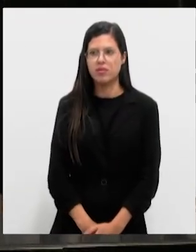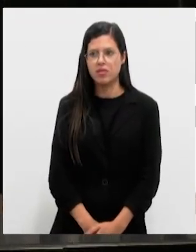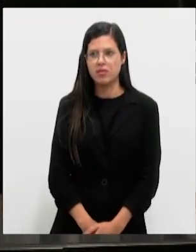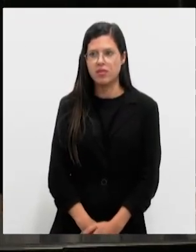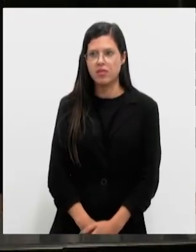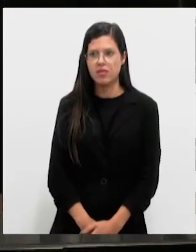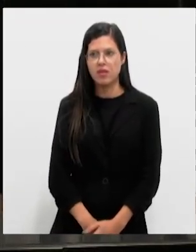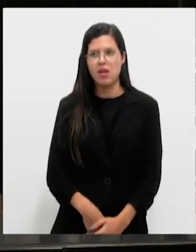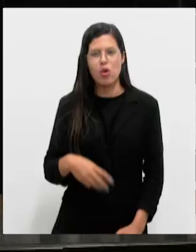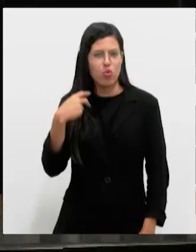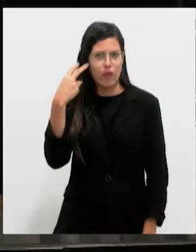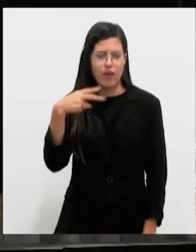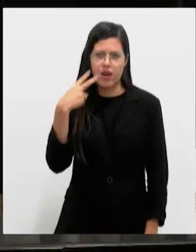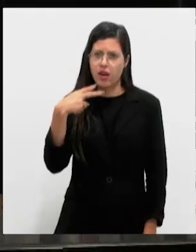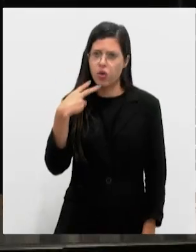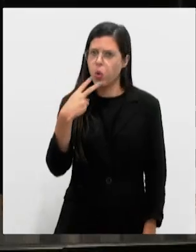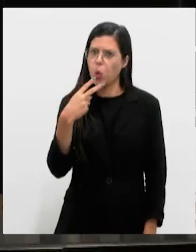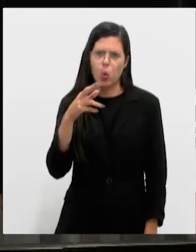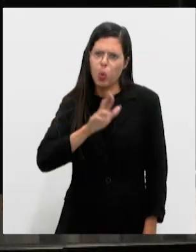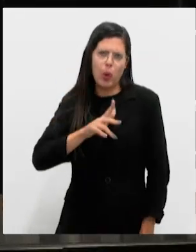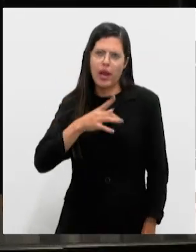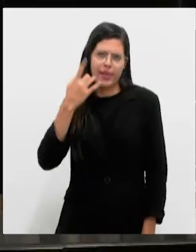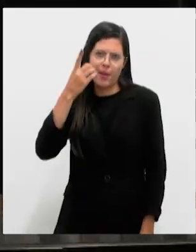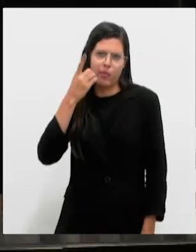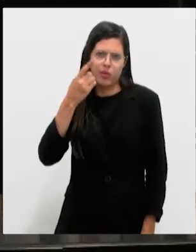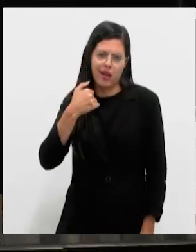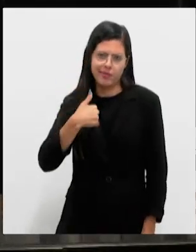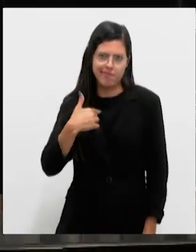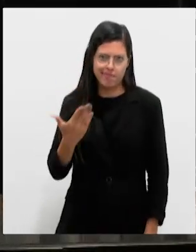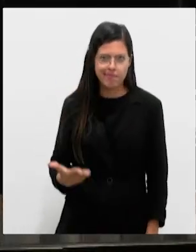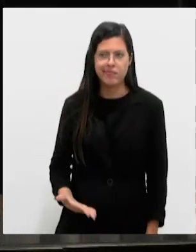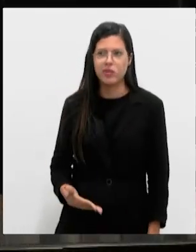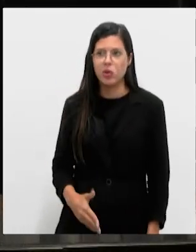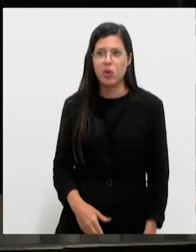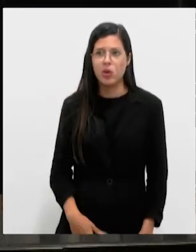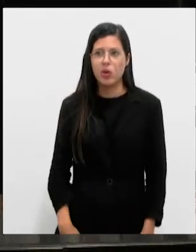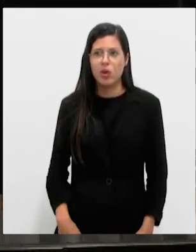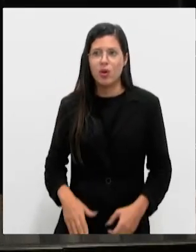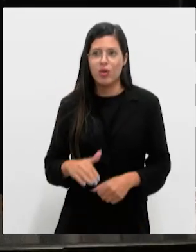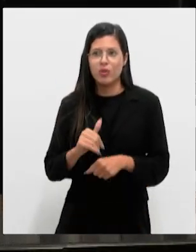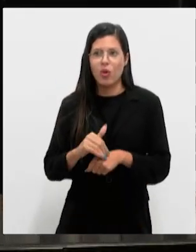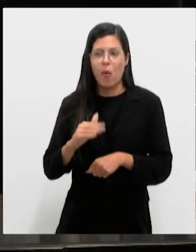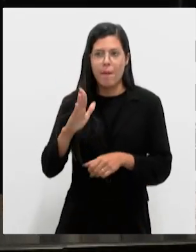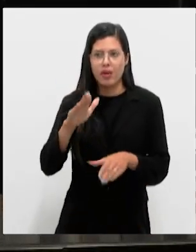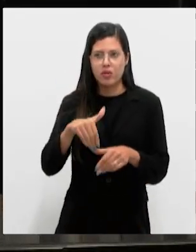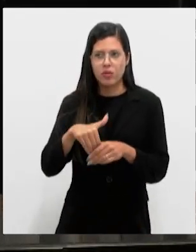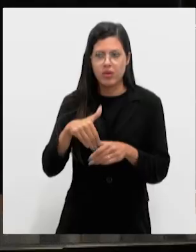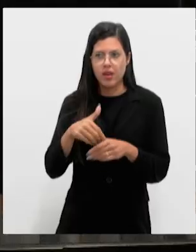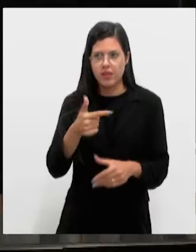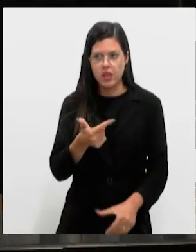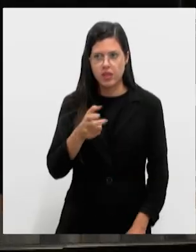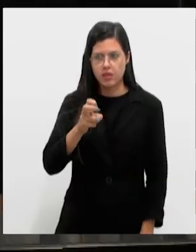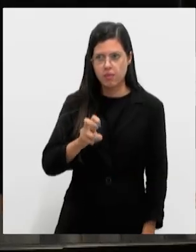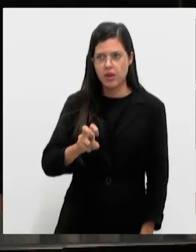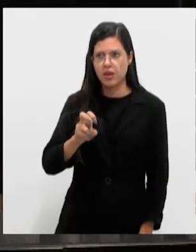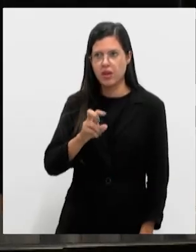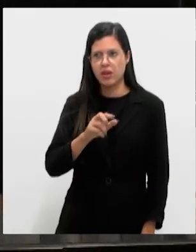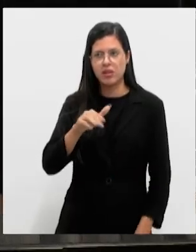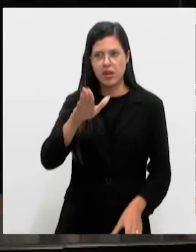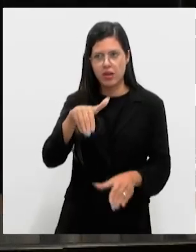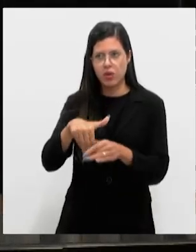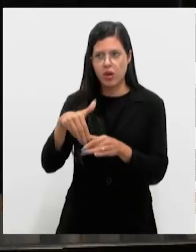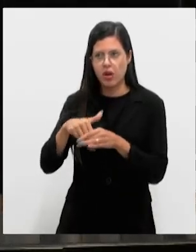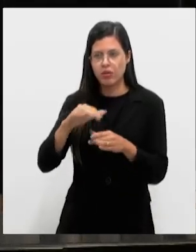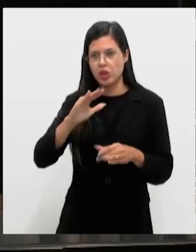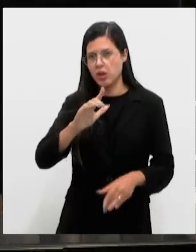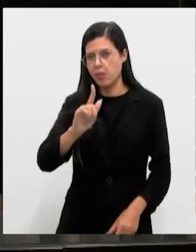do vereador William Coelho, não da deputada Lucinha. A Lucinha realmente só a mais votada da 25ª Zona Eleitoral, que vai de Campo Grande a